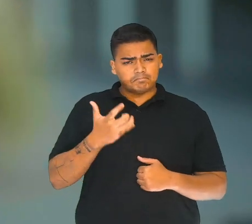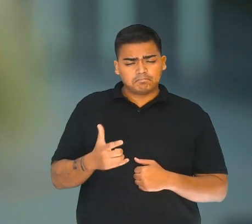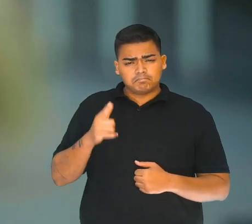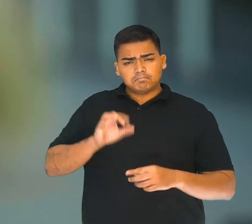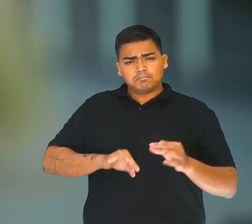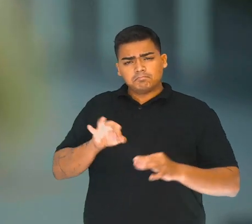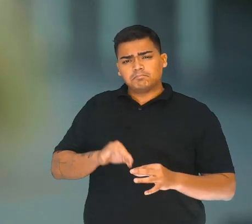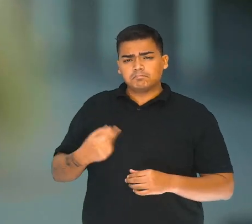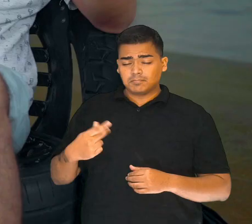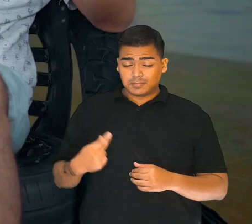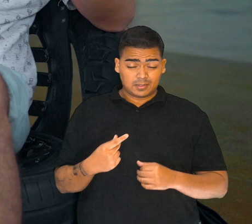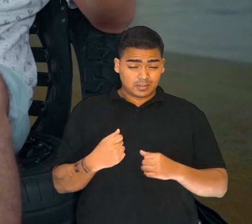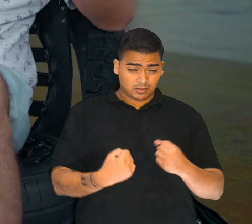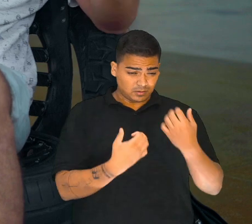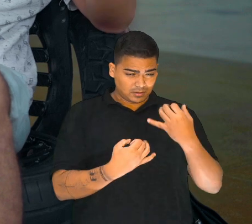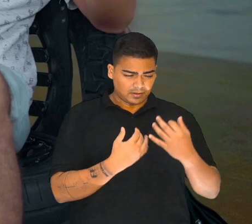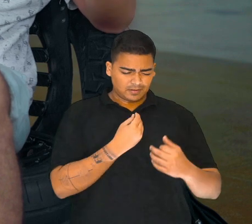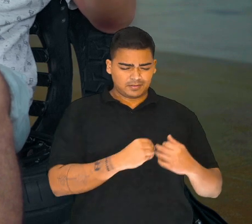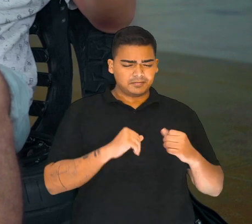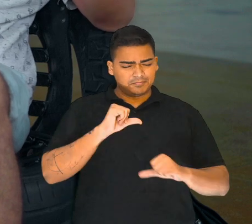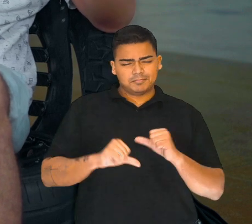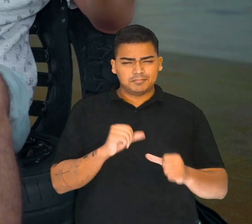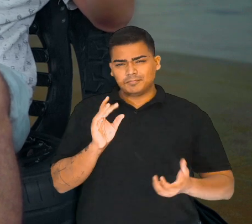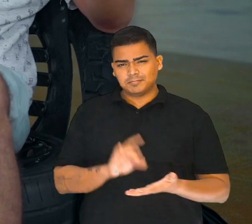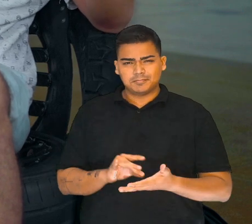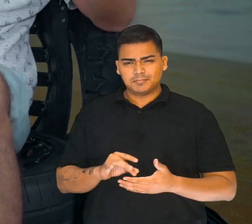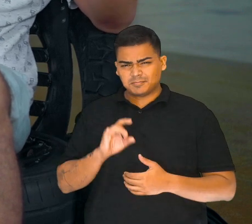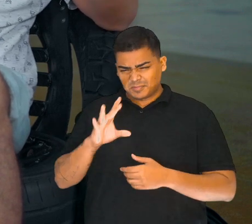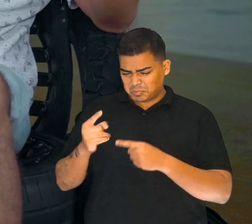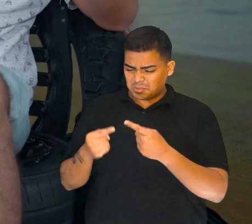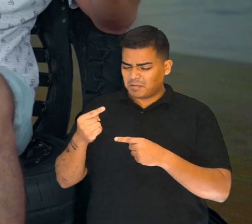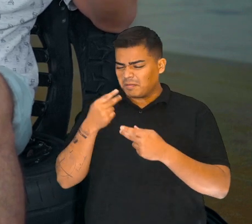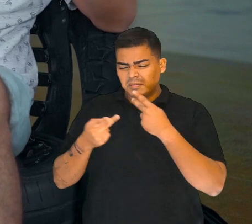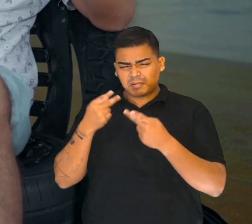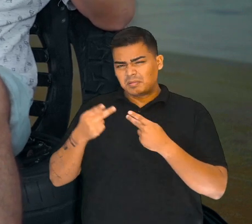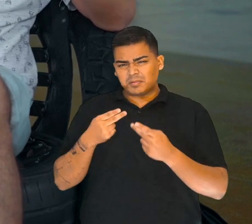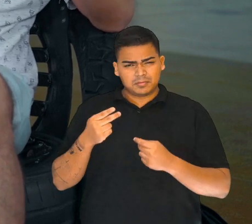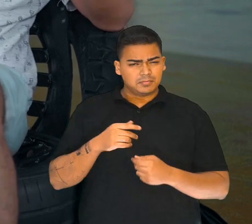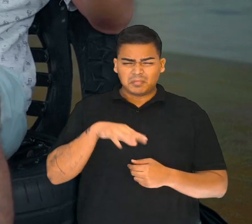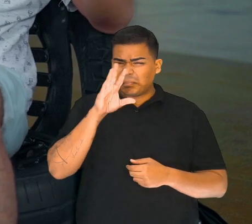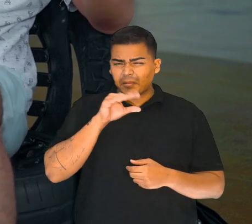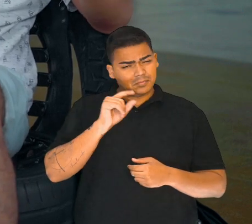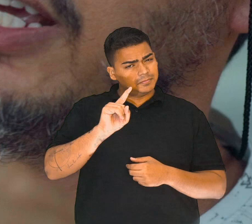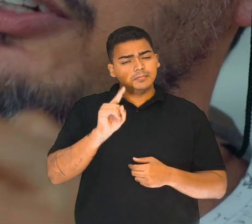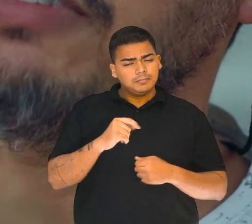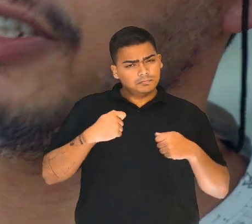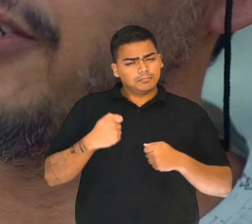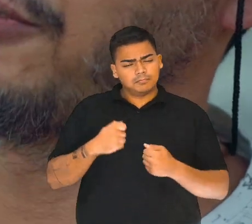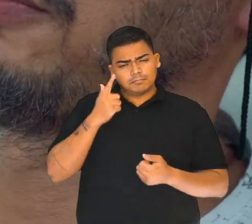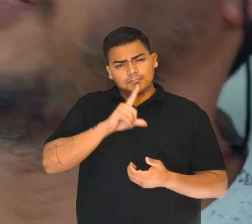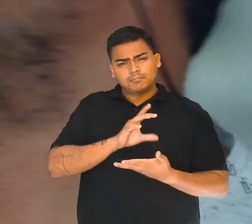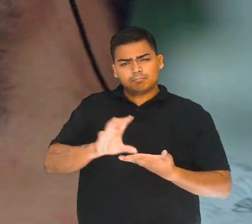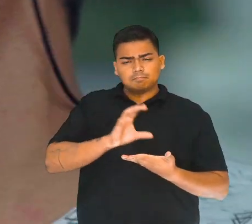que a gente quer construir aqui, né? A educação é transformadora, de verdade. Não é só o que os políticos falam, em geral, da boca para fora. Então,